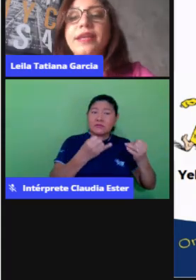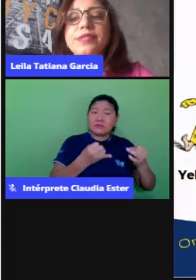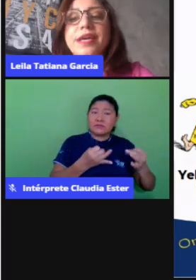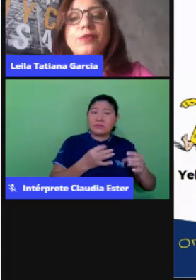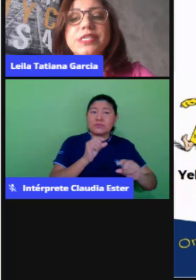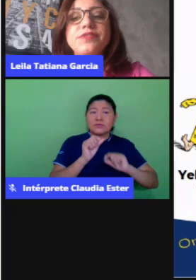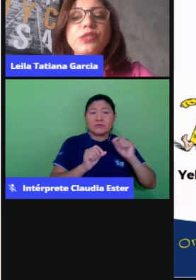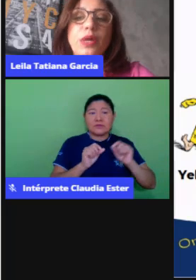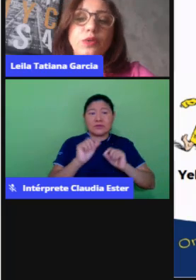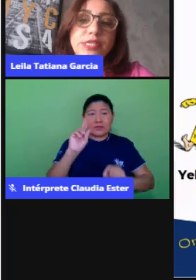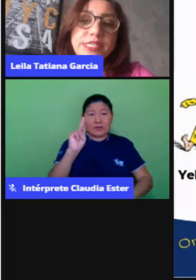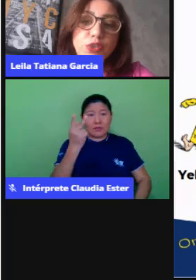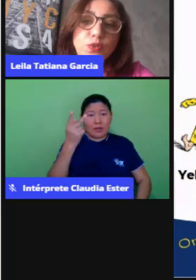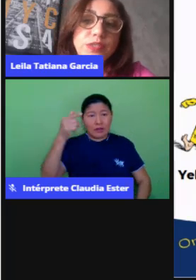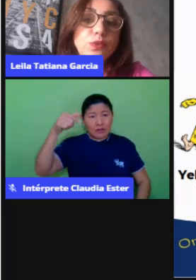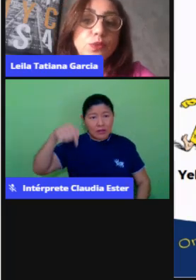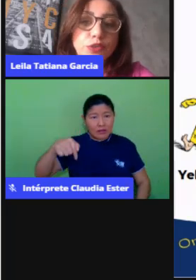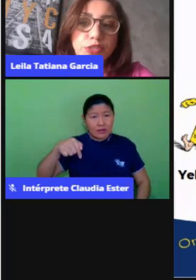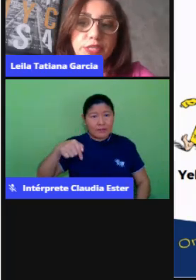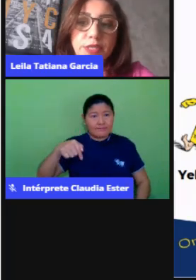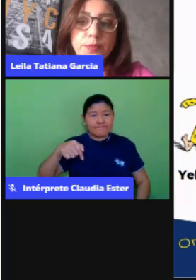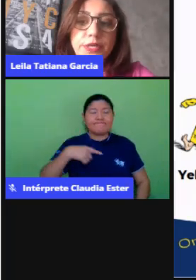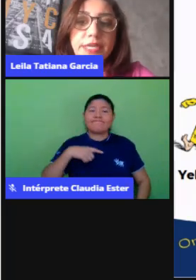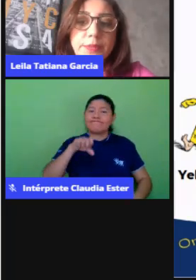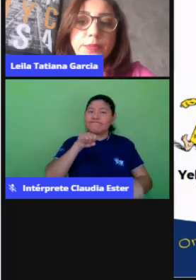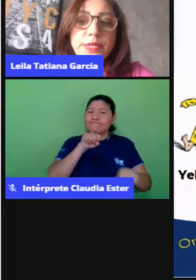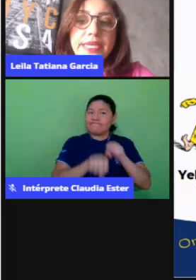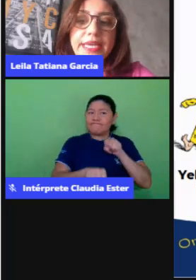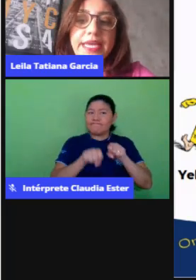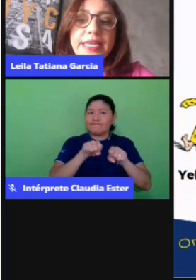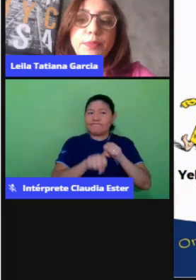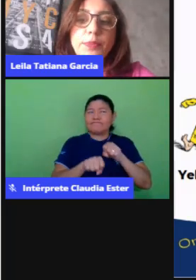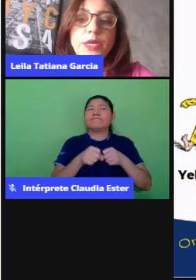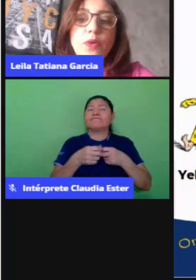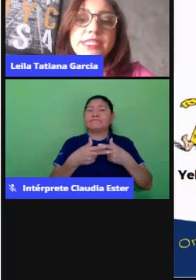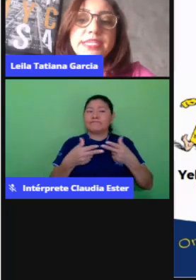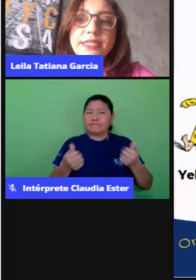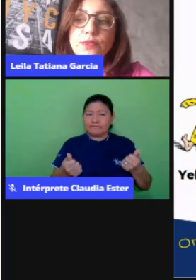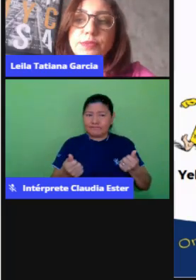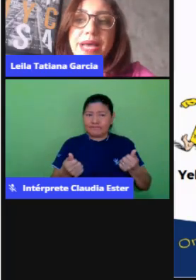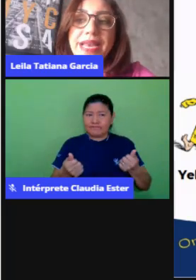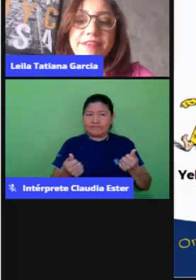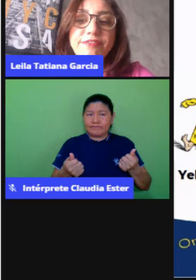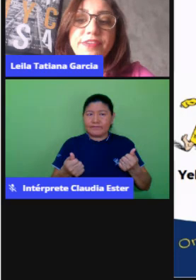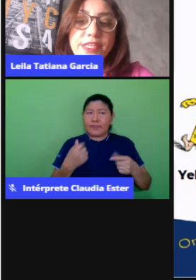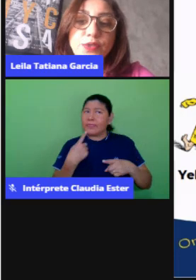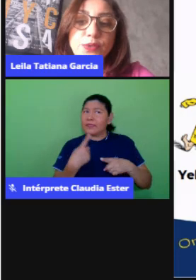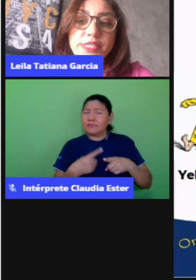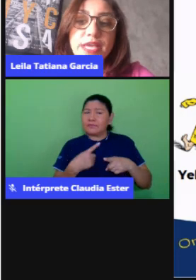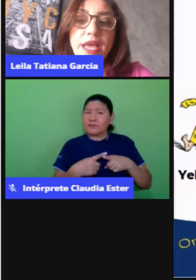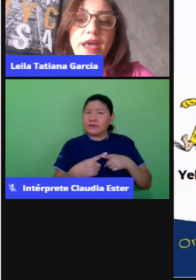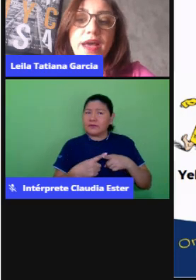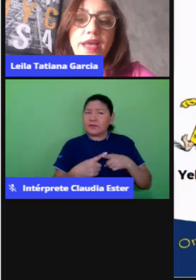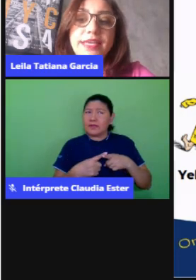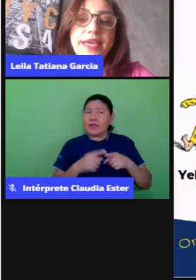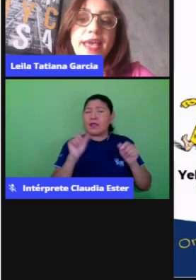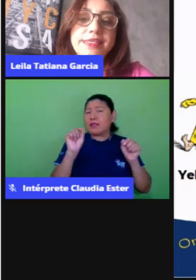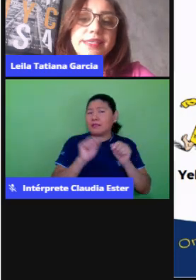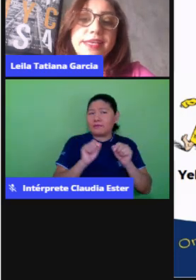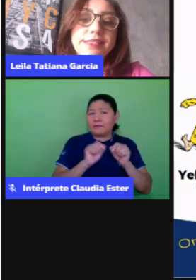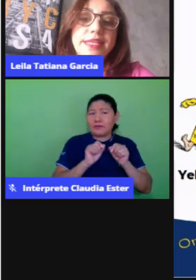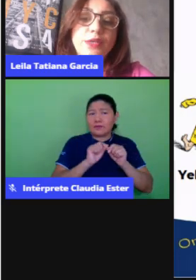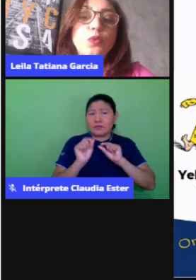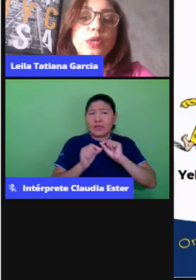os quadrinhos eram desvirtuadores da juventude. Por quê? Porque ele publicou acerca dos malefícios